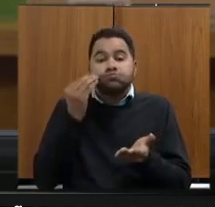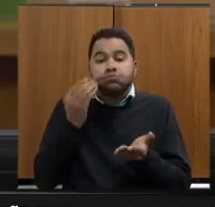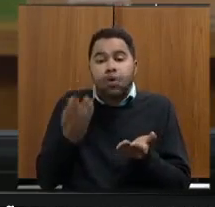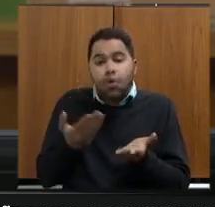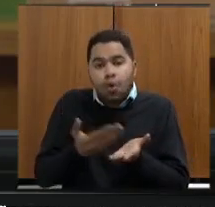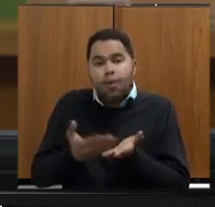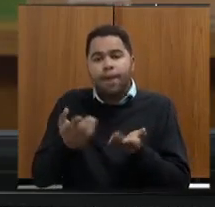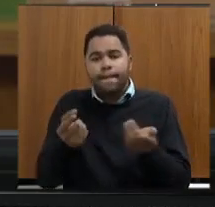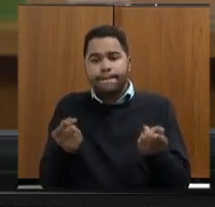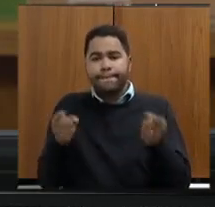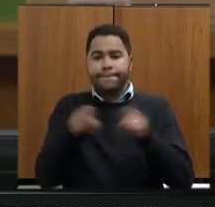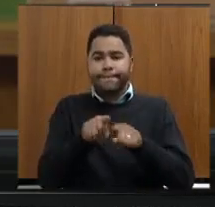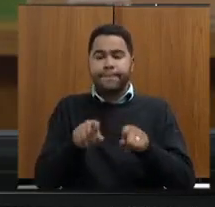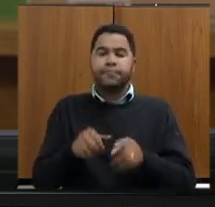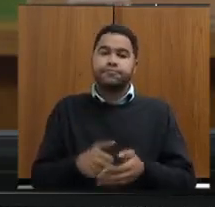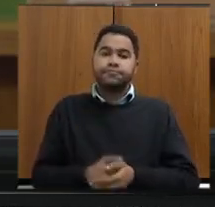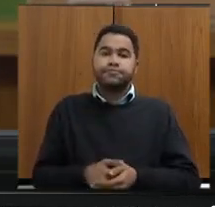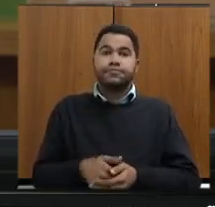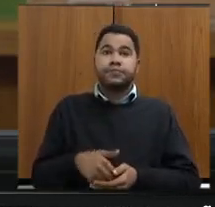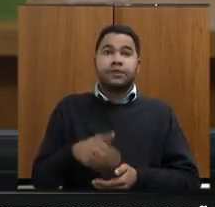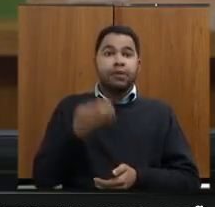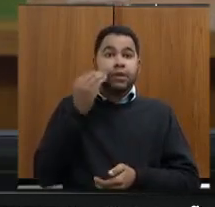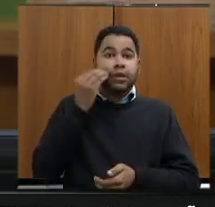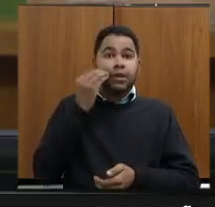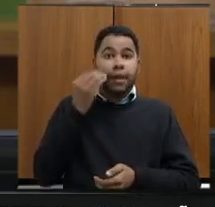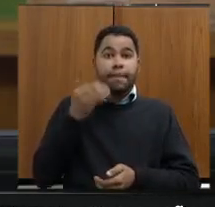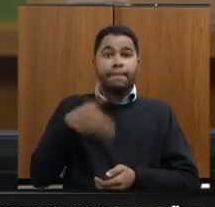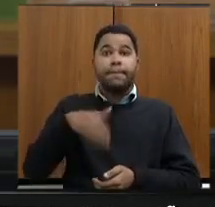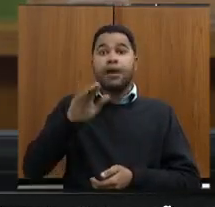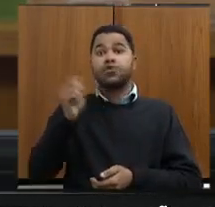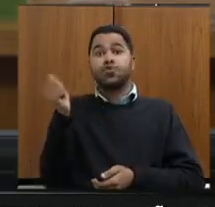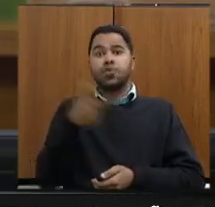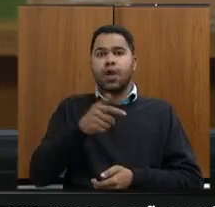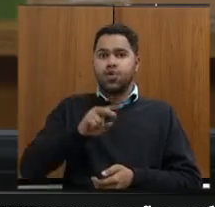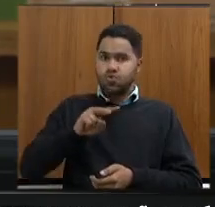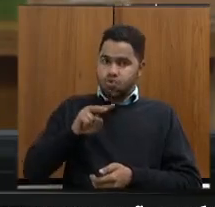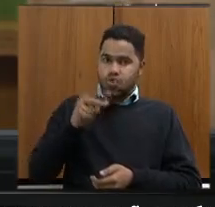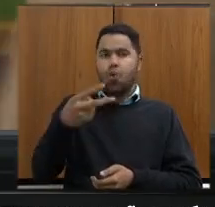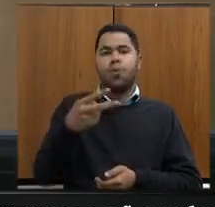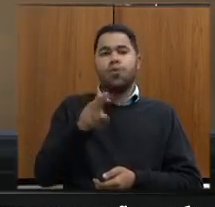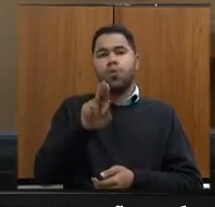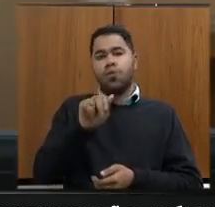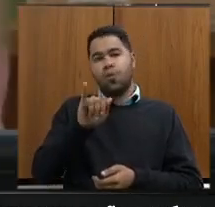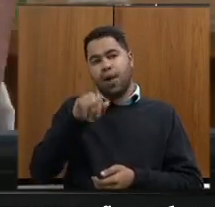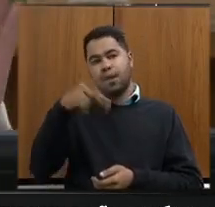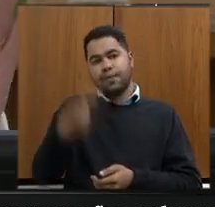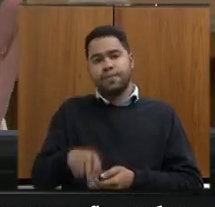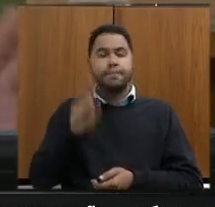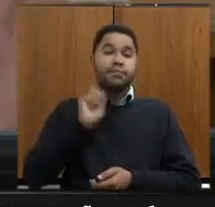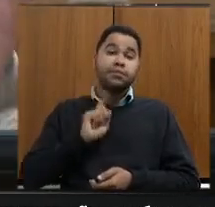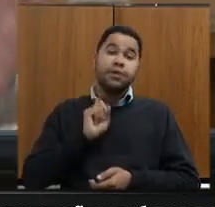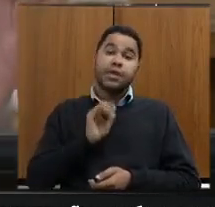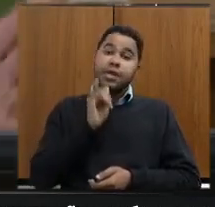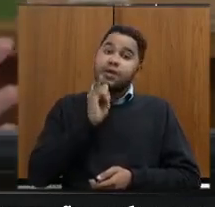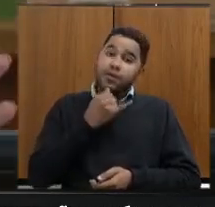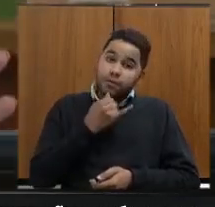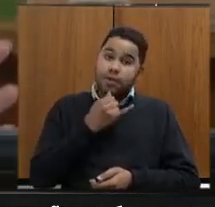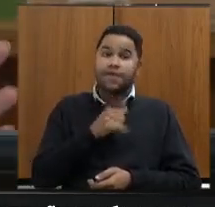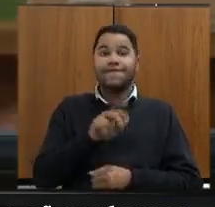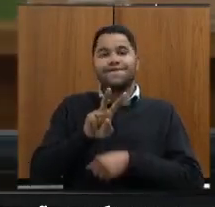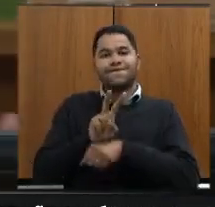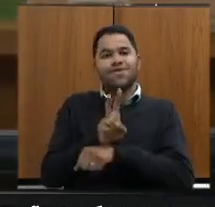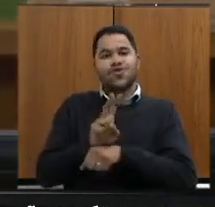Então a gente vai conseguir mais do que duplicar o número de municípios com as em Minas Gerais infelizmente e